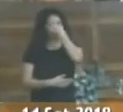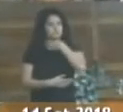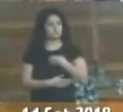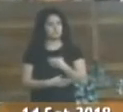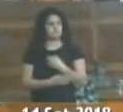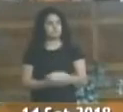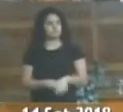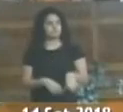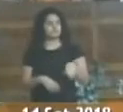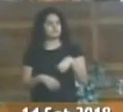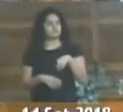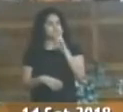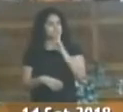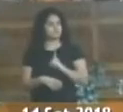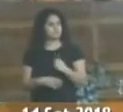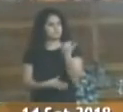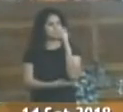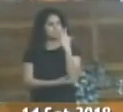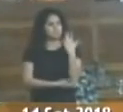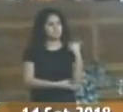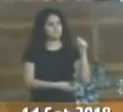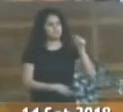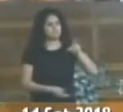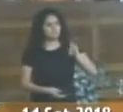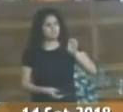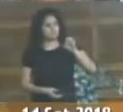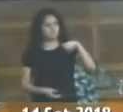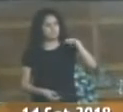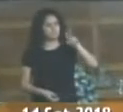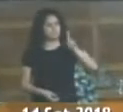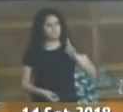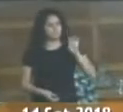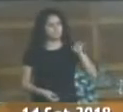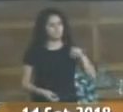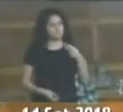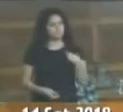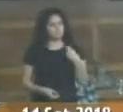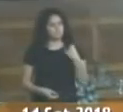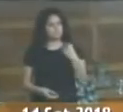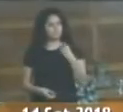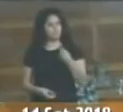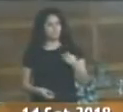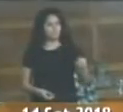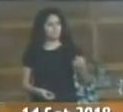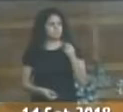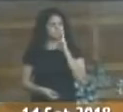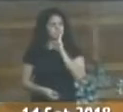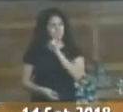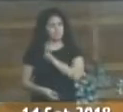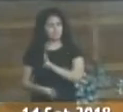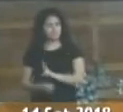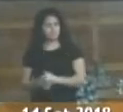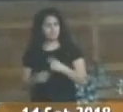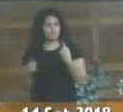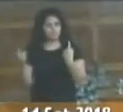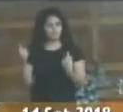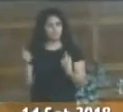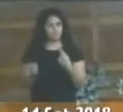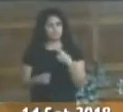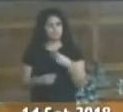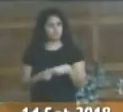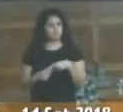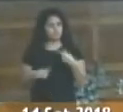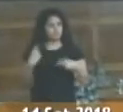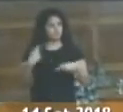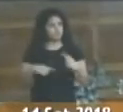Meio Ambiente da LERJ. E é muito interessante a gente ver, né, dois parlamentares aí de ideologias diferentes, mas atuando no